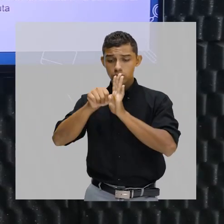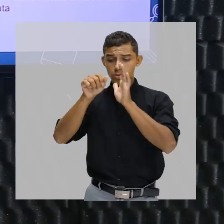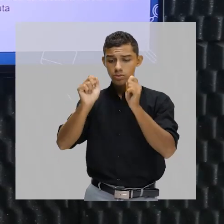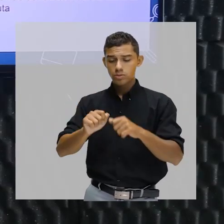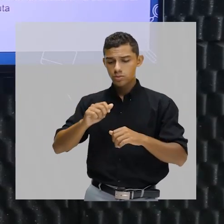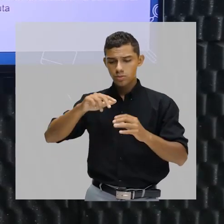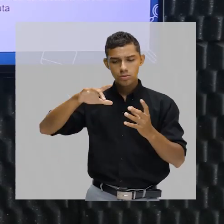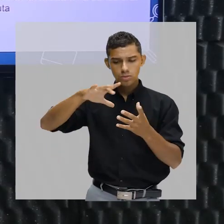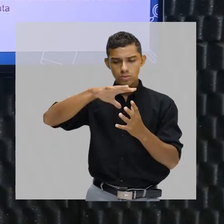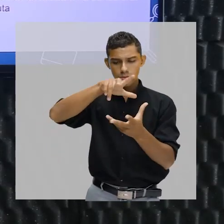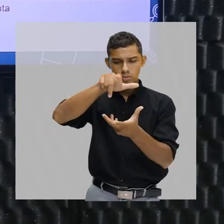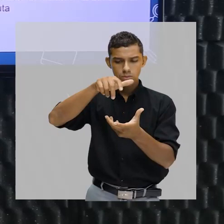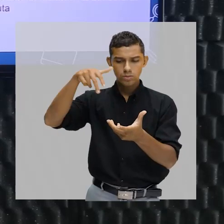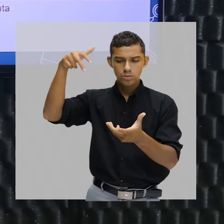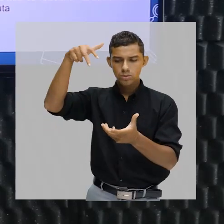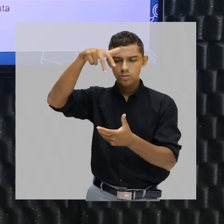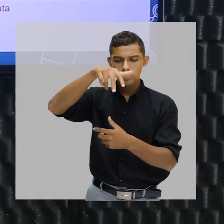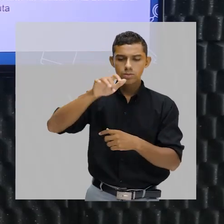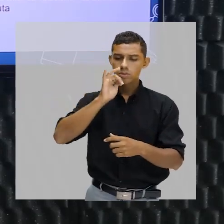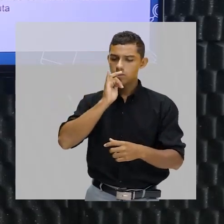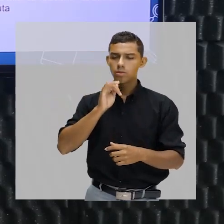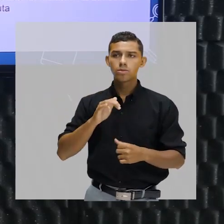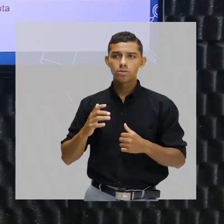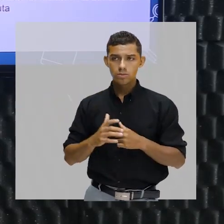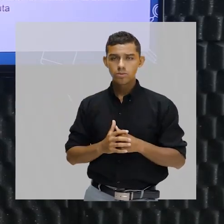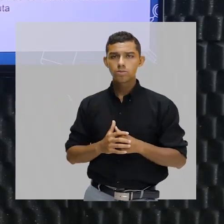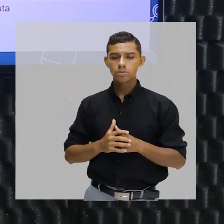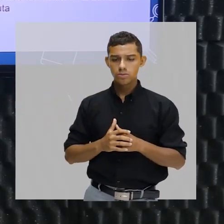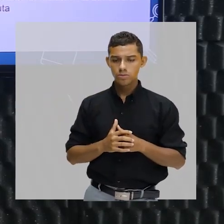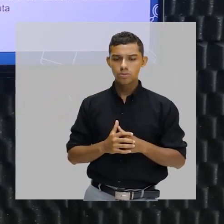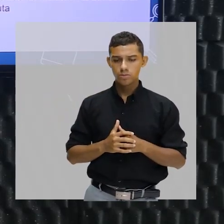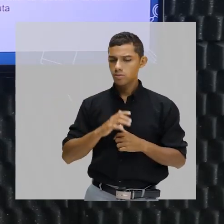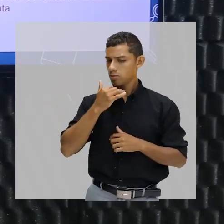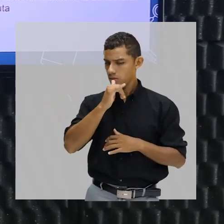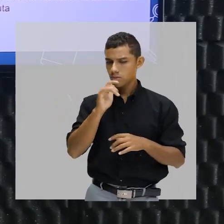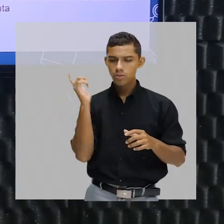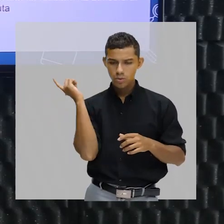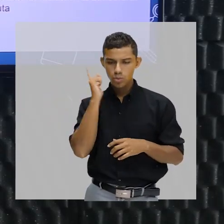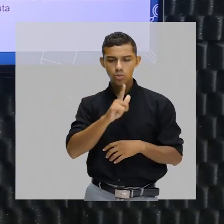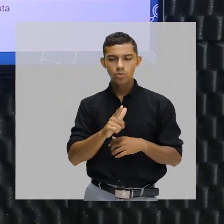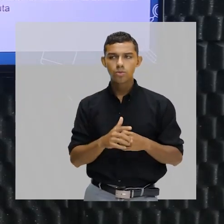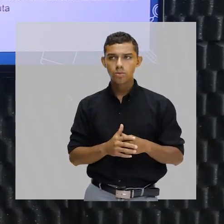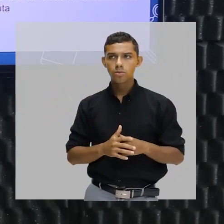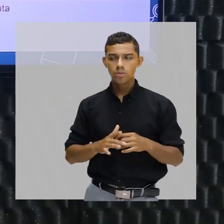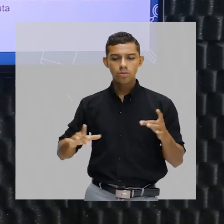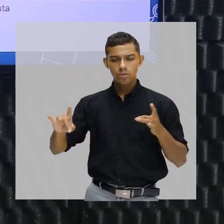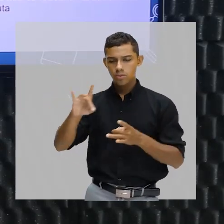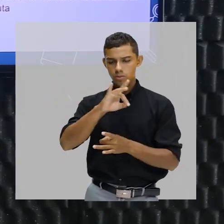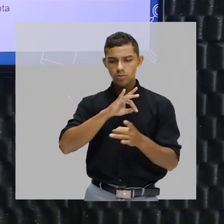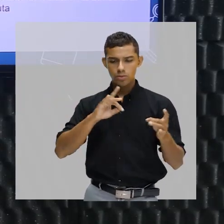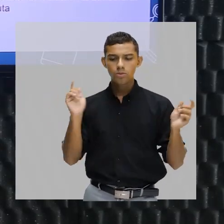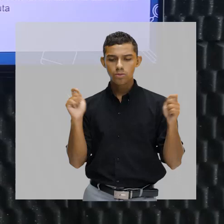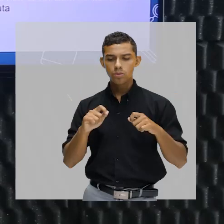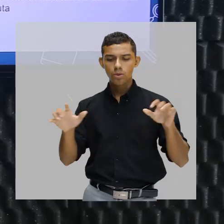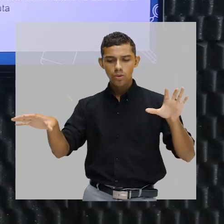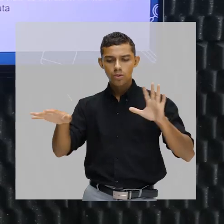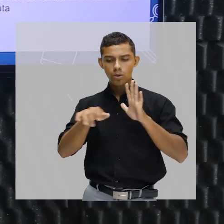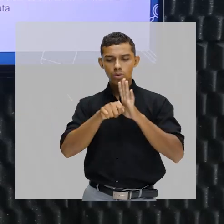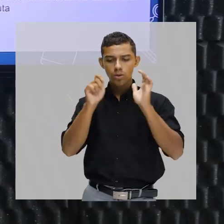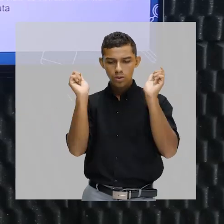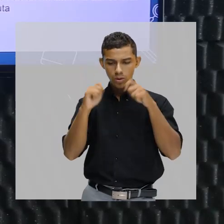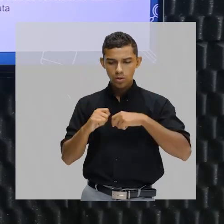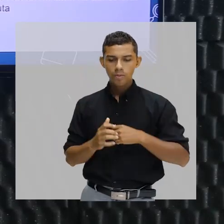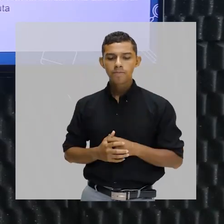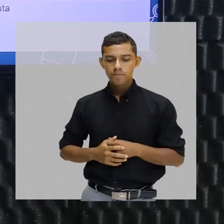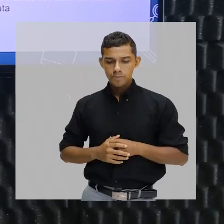um astronauta no espaço. Mentira. Ondas eletromagnéticas elas conseguem se propagar no espaço. Então o astronauta consegue captar sim. E